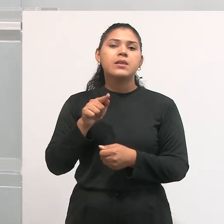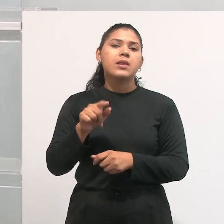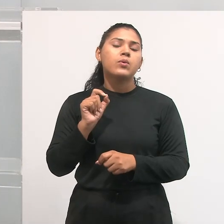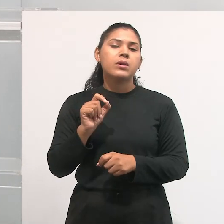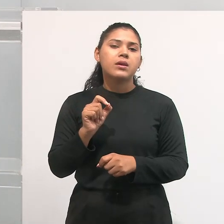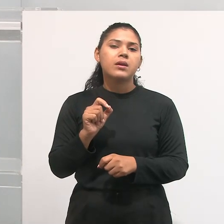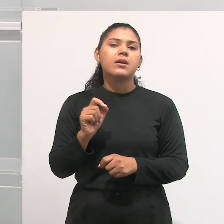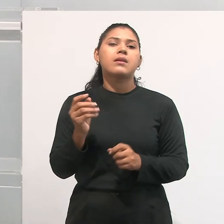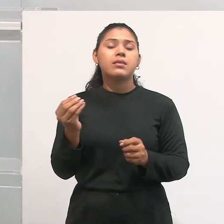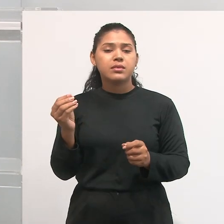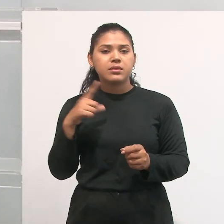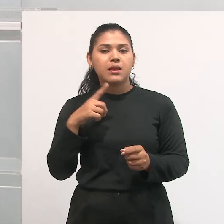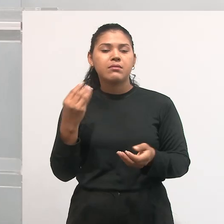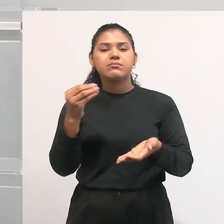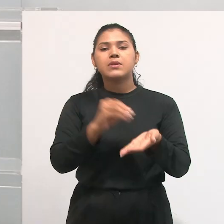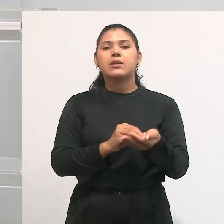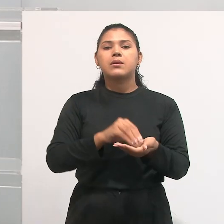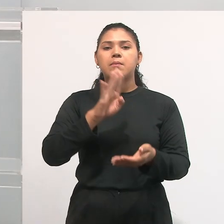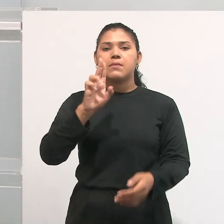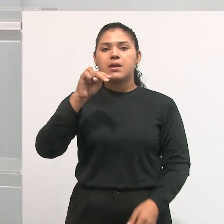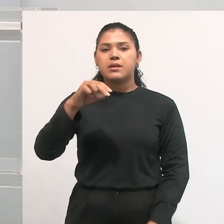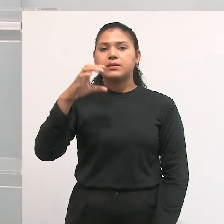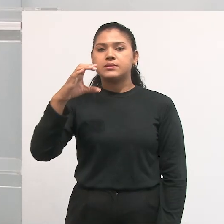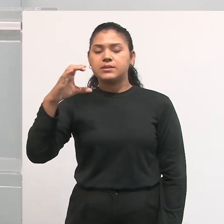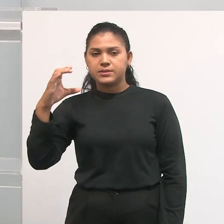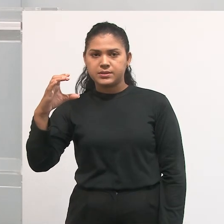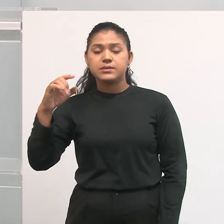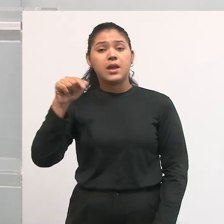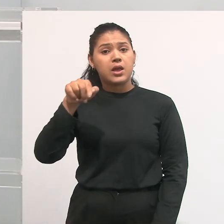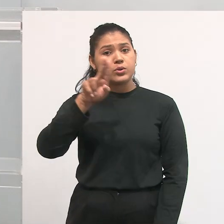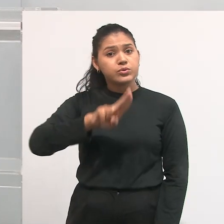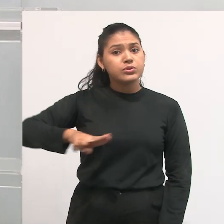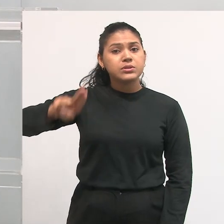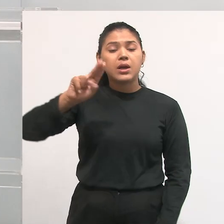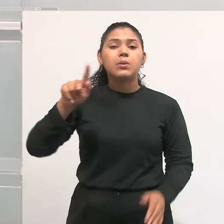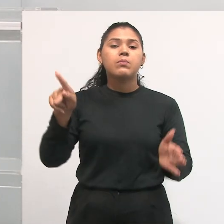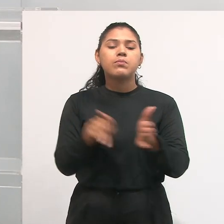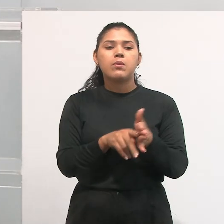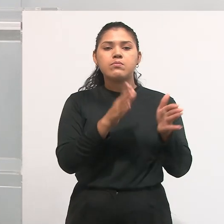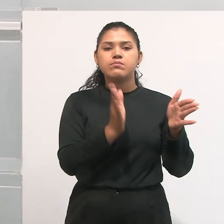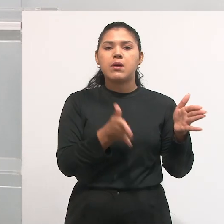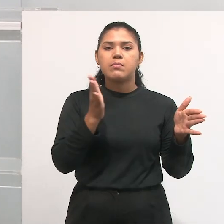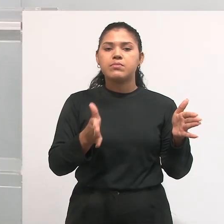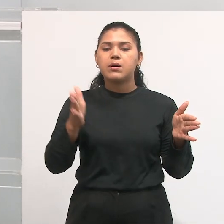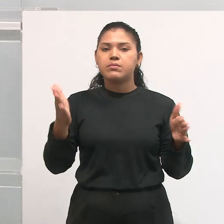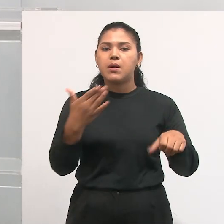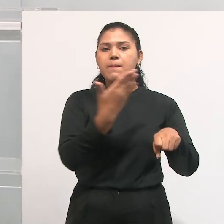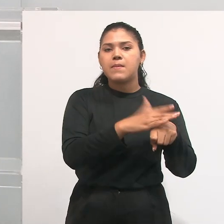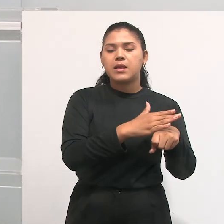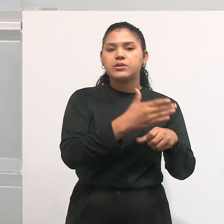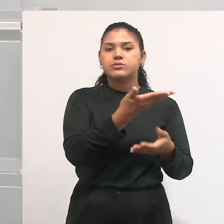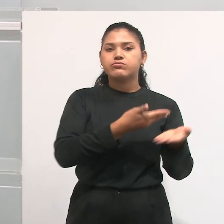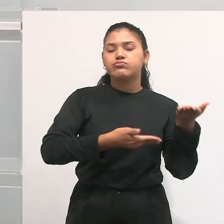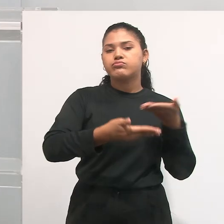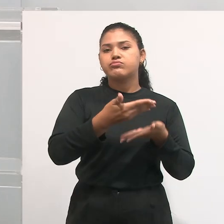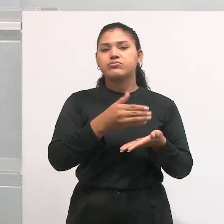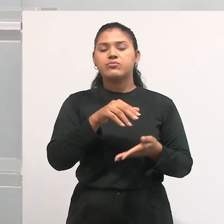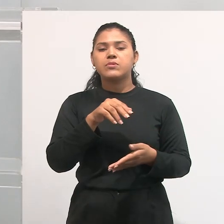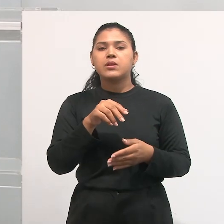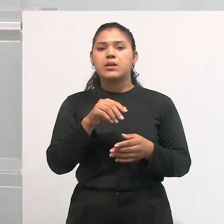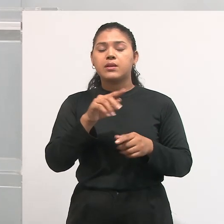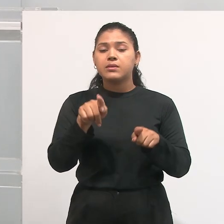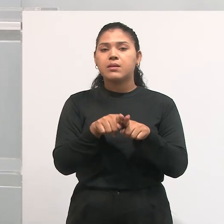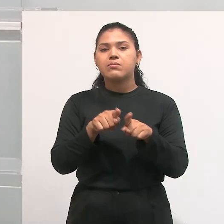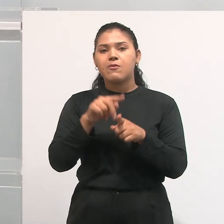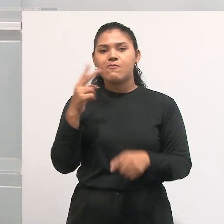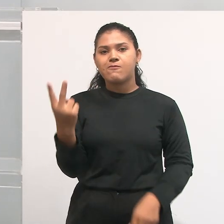Base Nacional Comum Curricular Brasileira, que é organizada por competências, habilidades, atitudes e valores. Então, esses